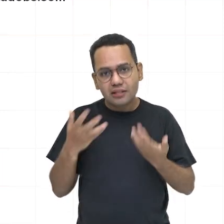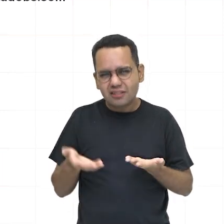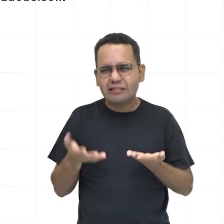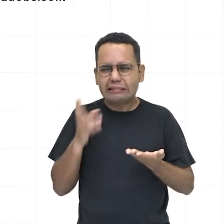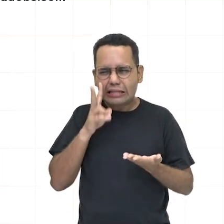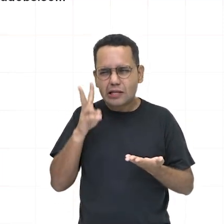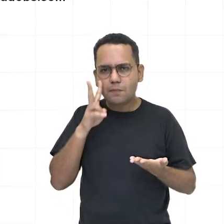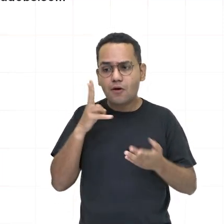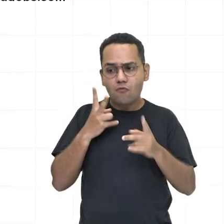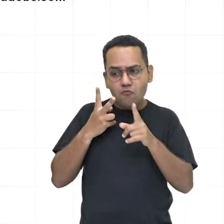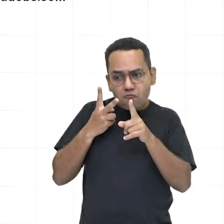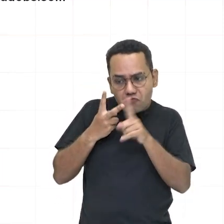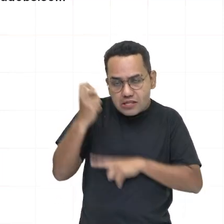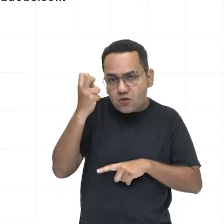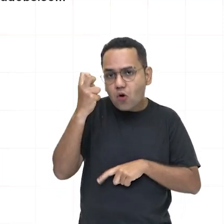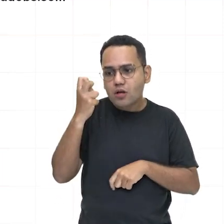vida